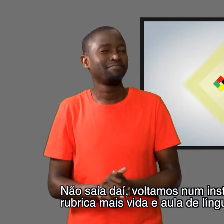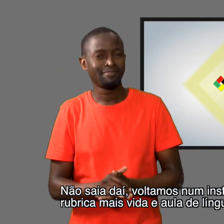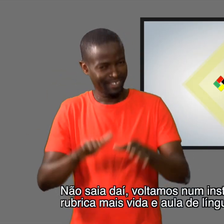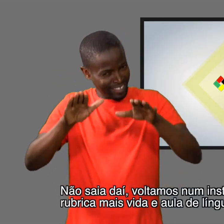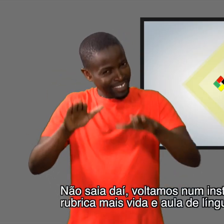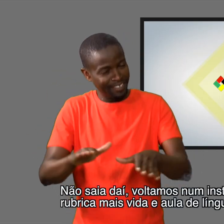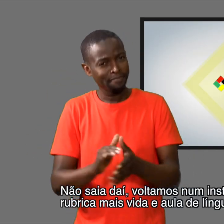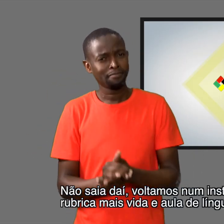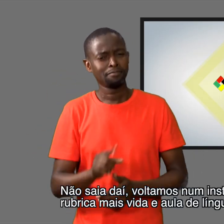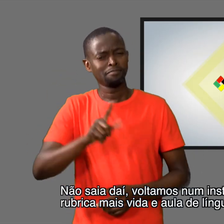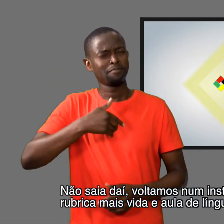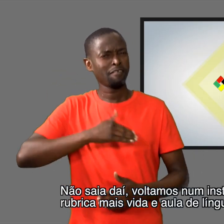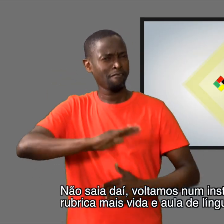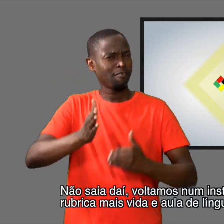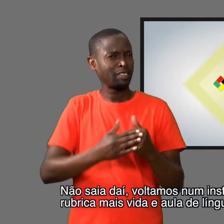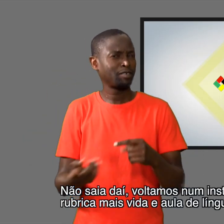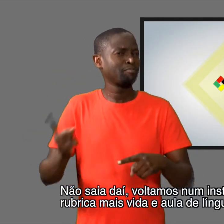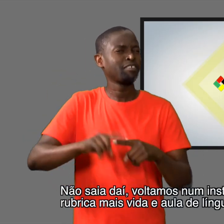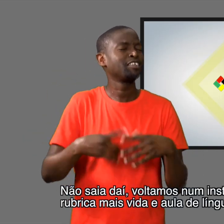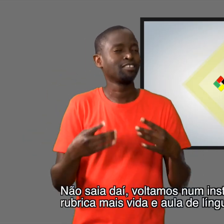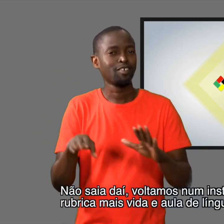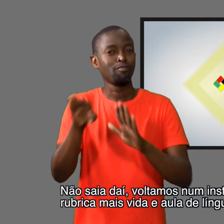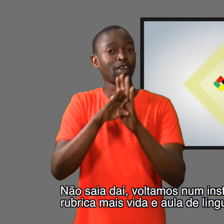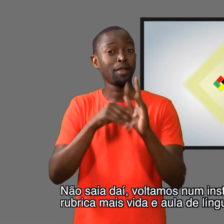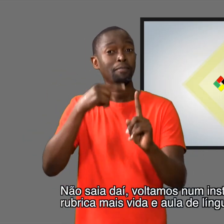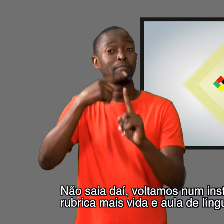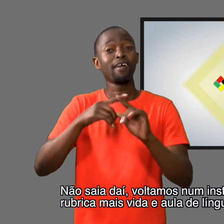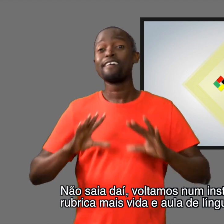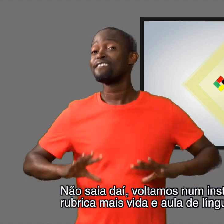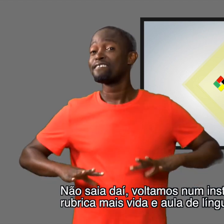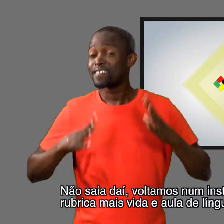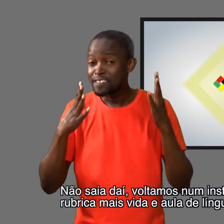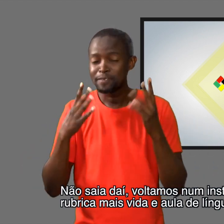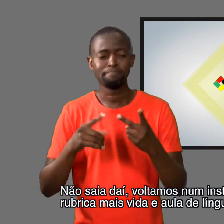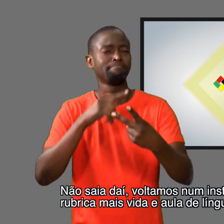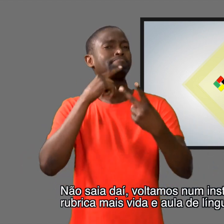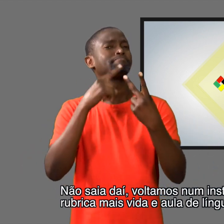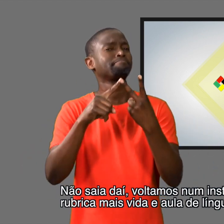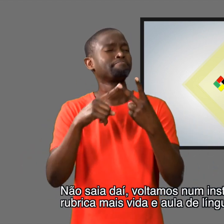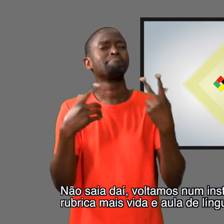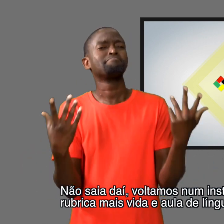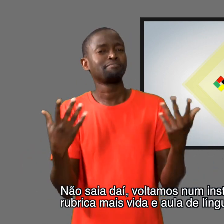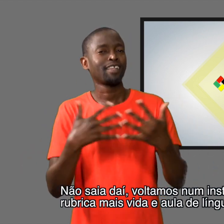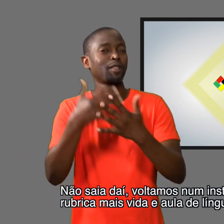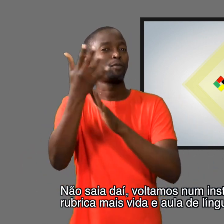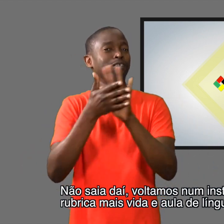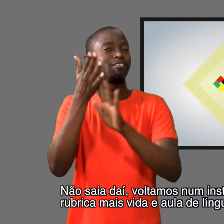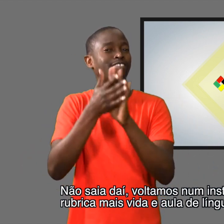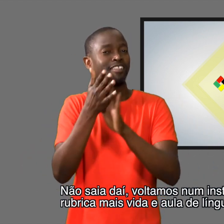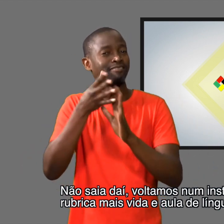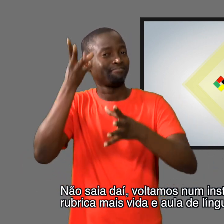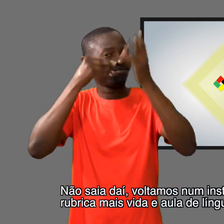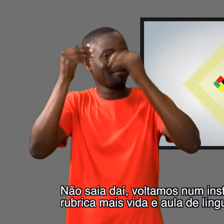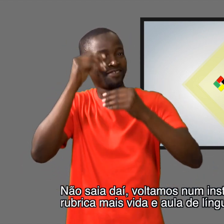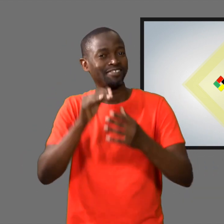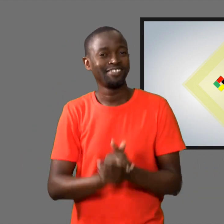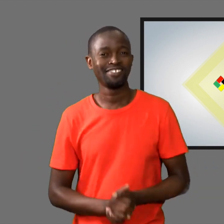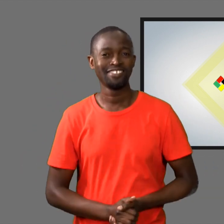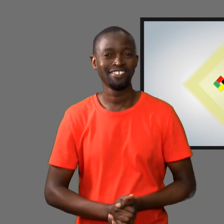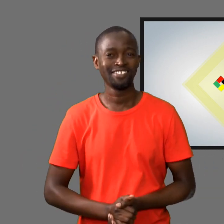Não saia daí. Voltamos num instante com a rubrica Mais Vida e Aula de Língua de Sinais.